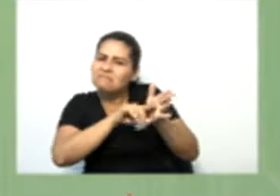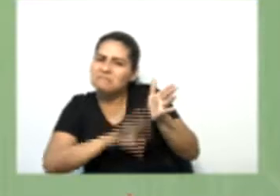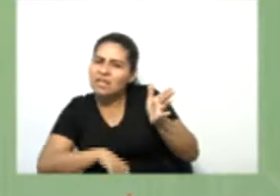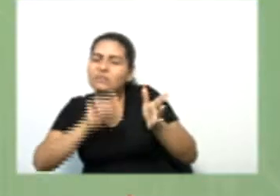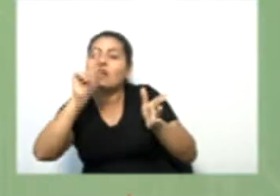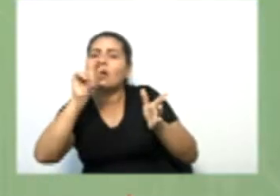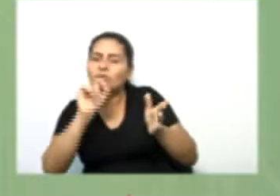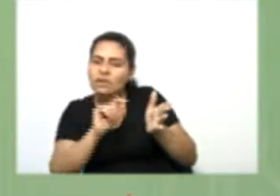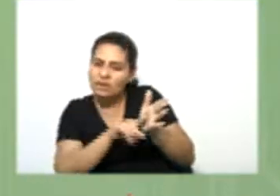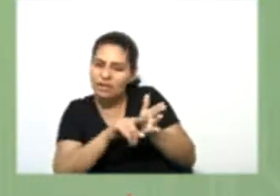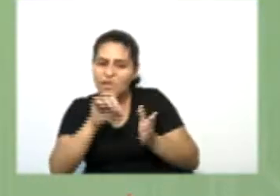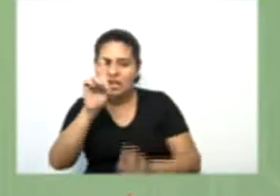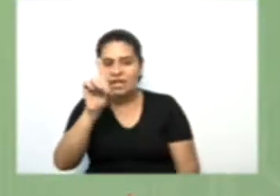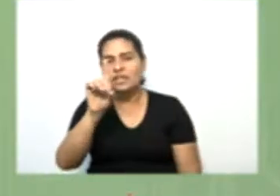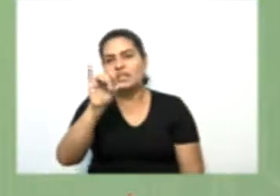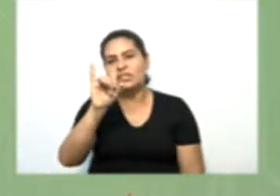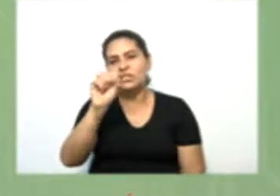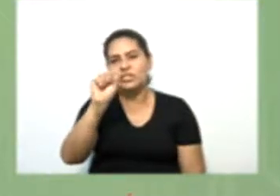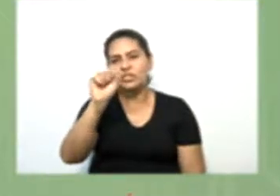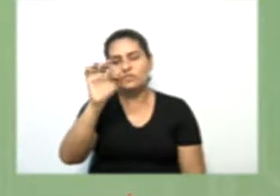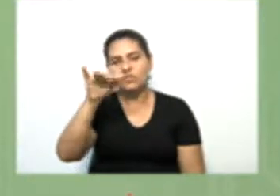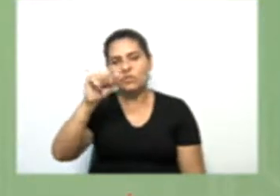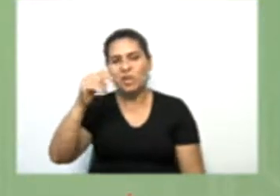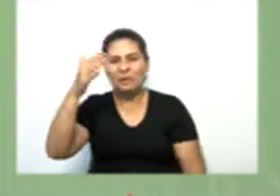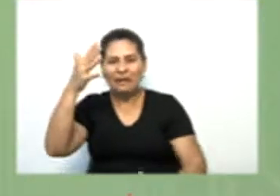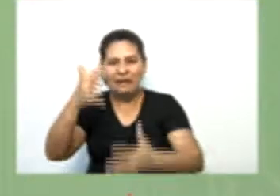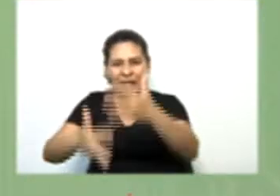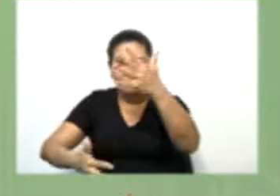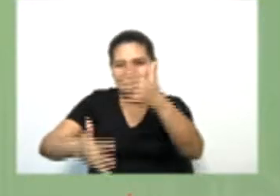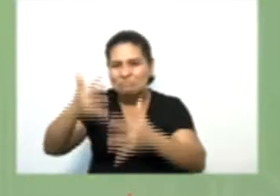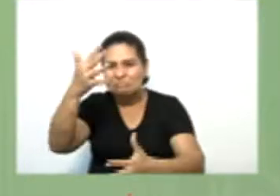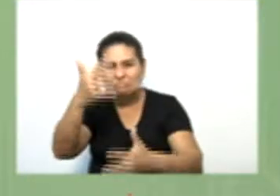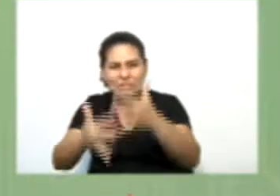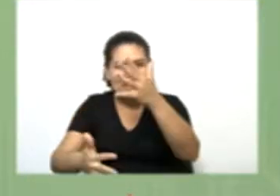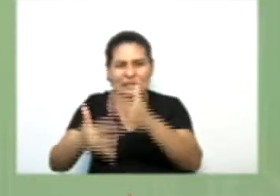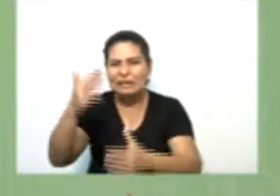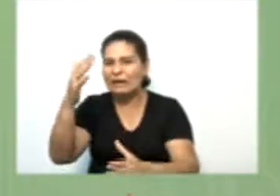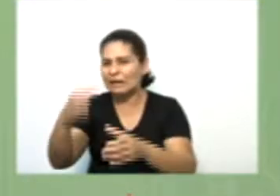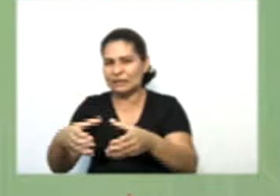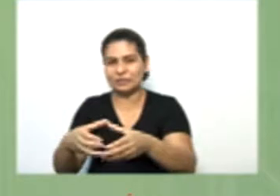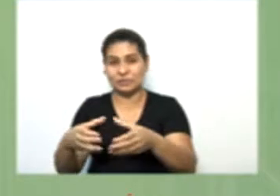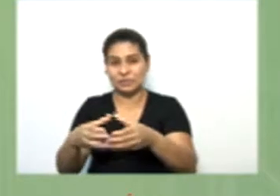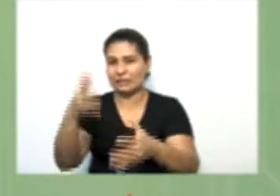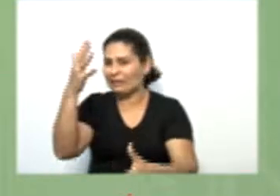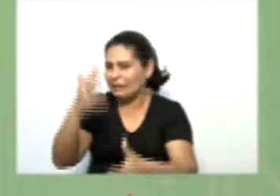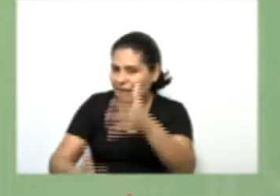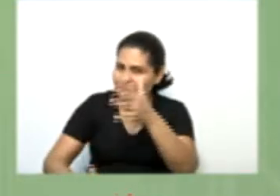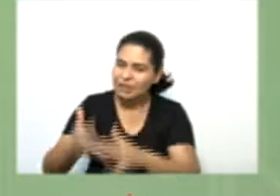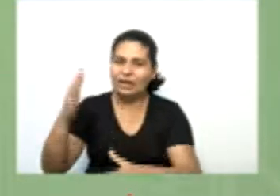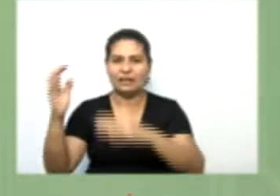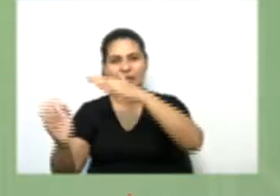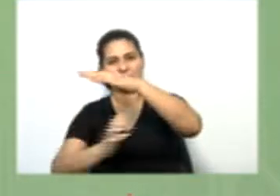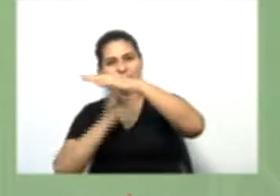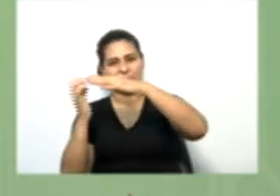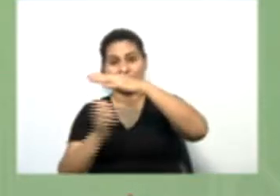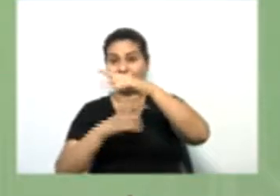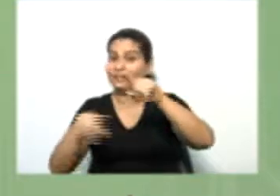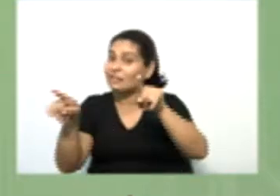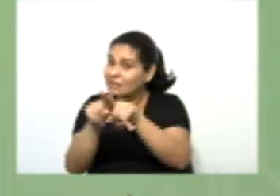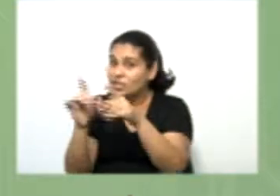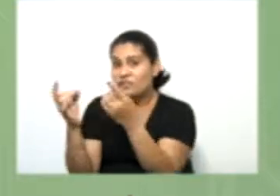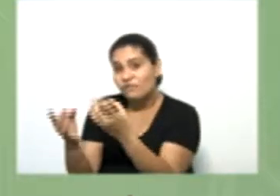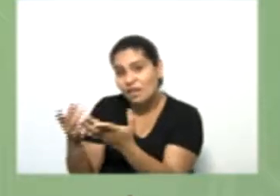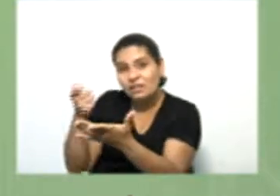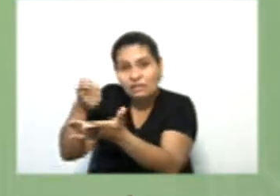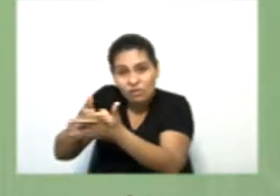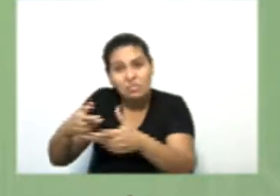disfuncional, né? É aquele que atrapalha o desempenho do grupo, da empresa, da negociação.